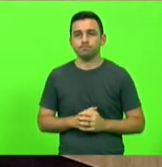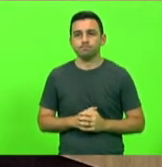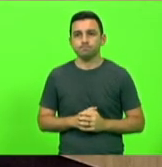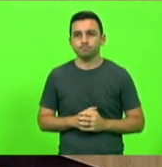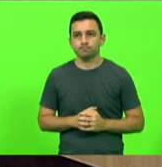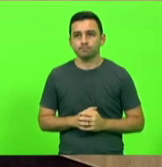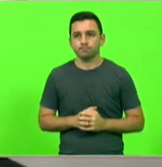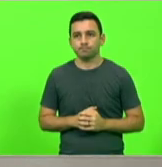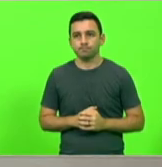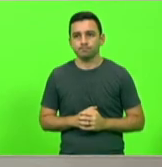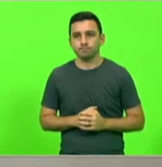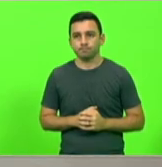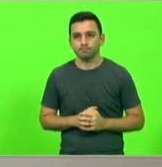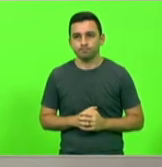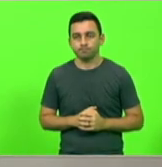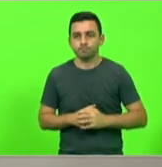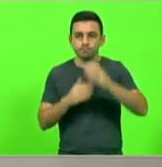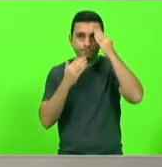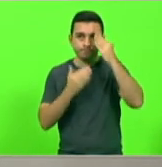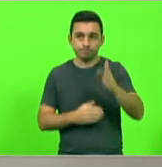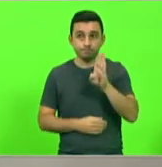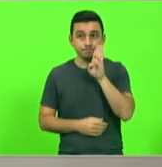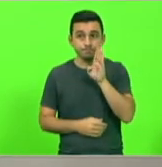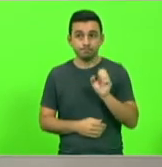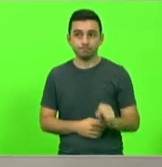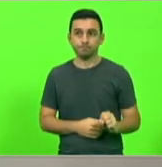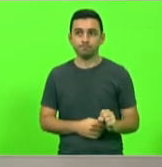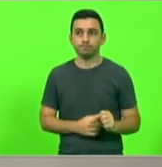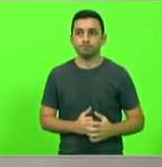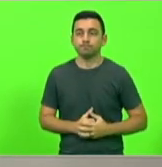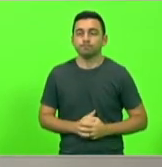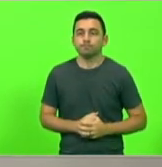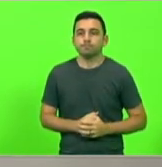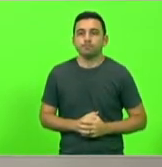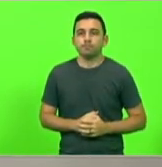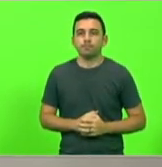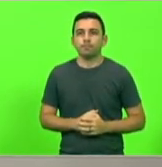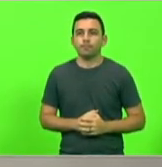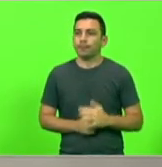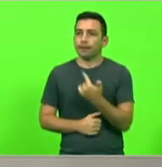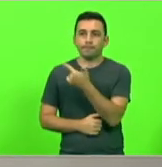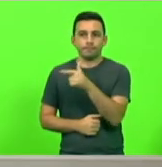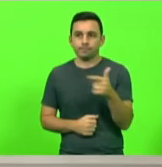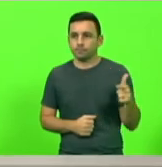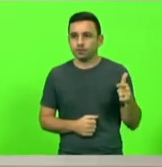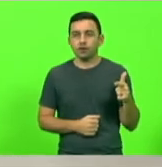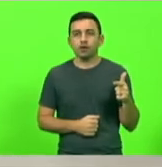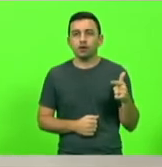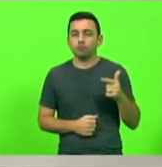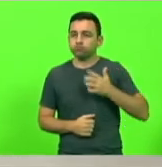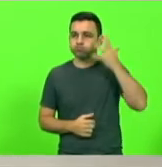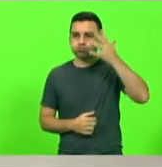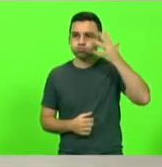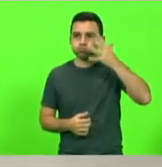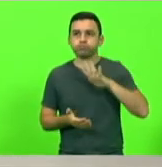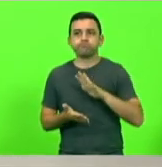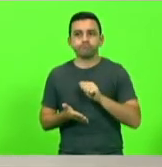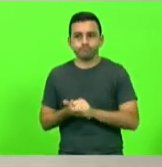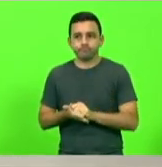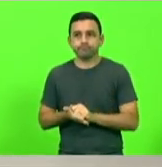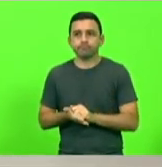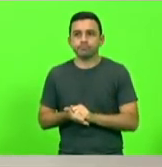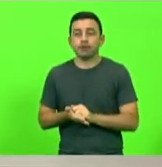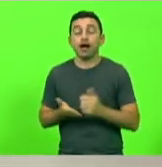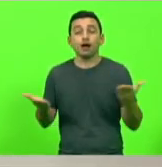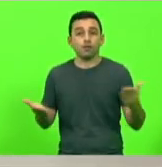Obrigado, deputado Bruno Souza, não havendo mais oradores inscritos,